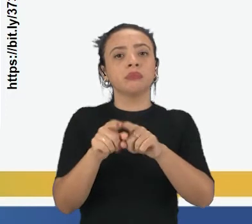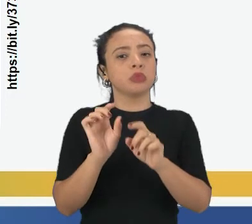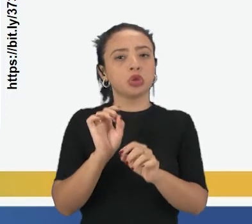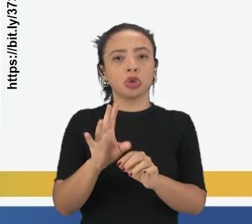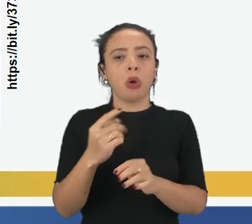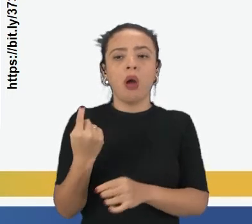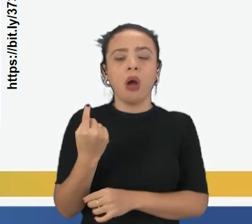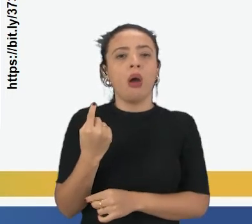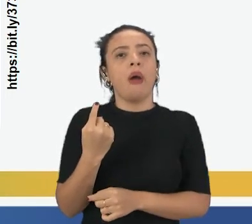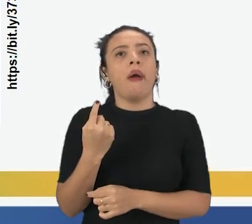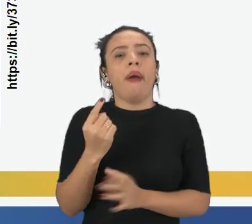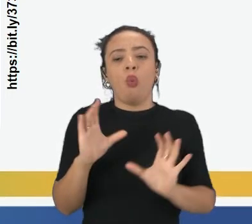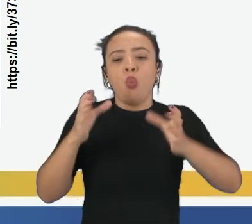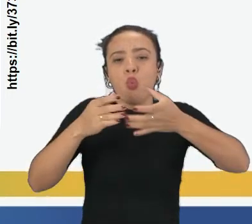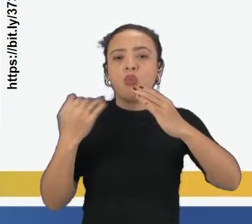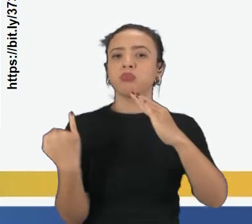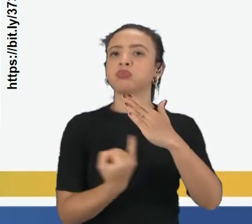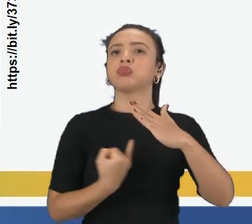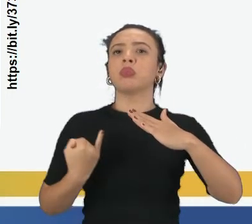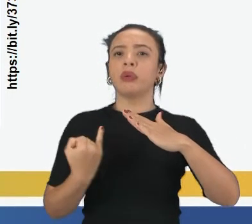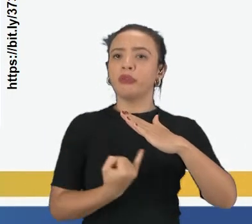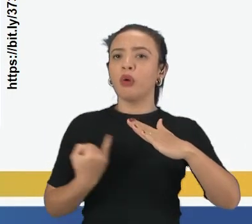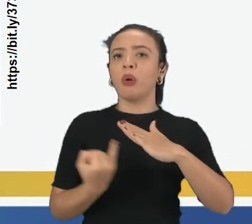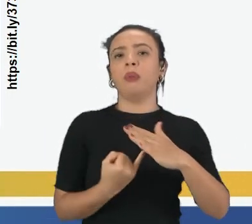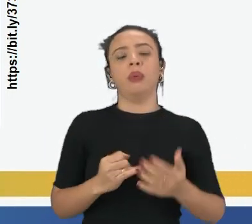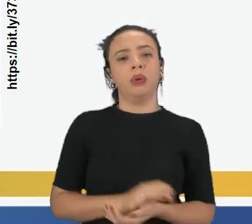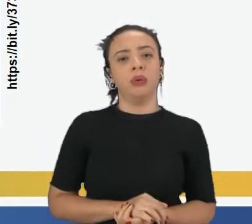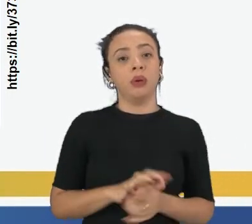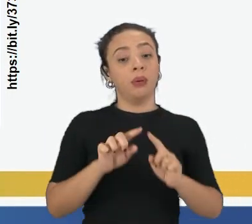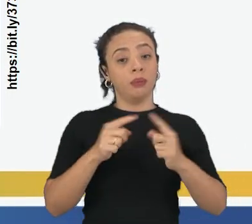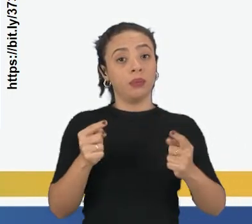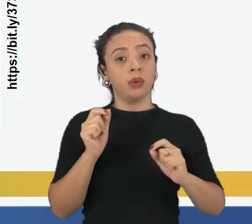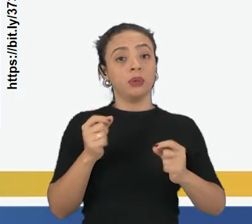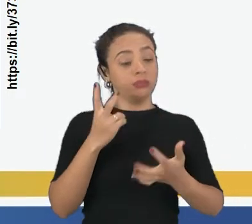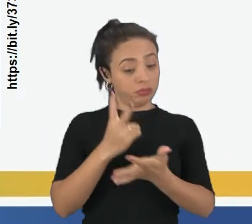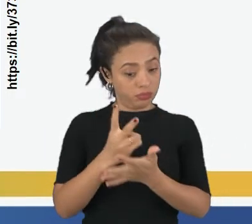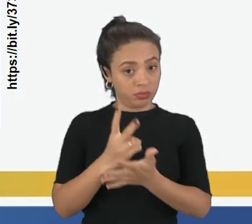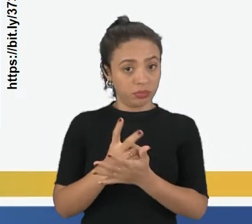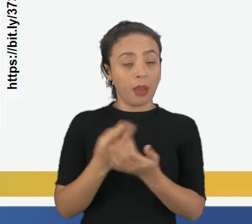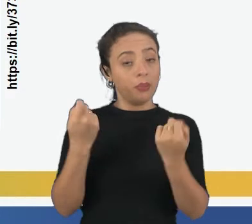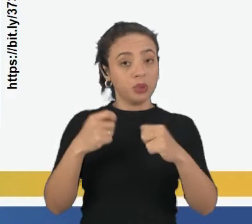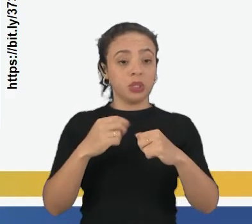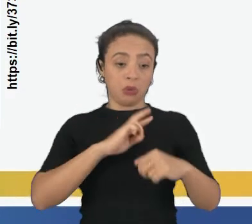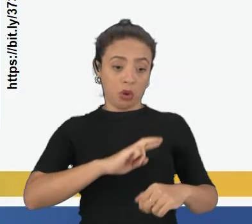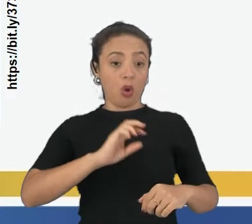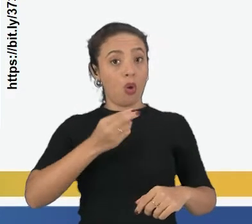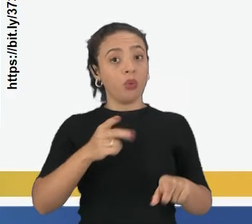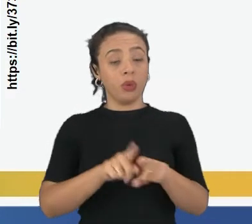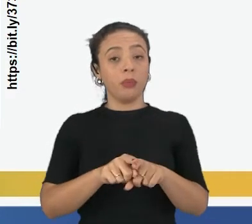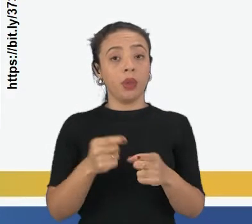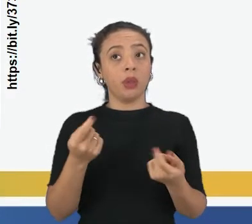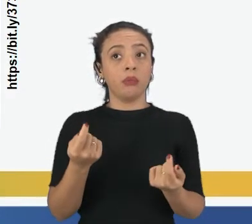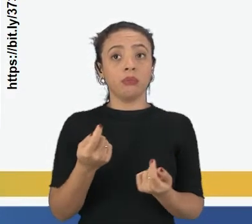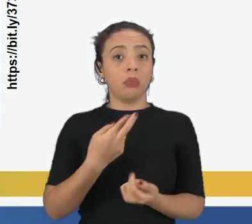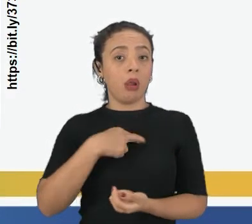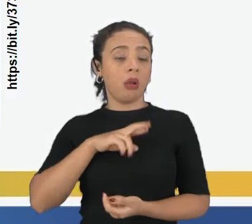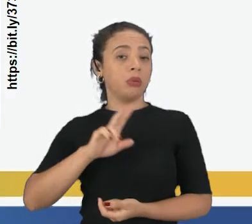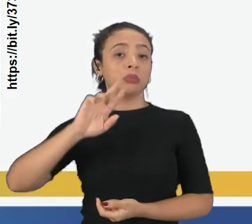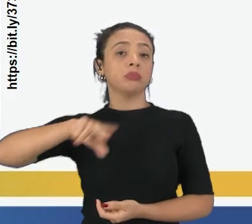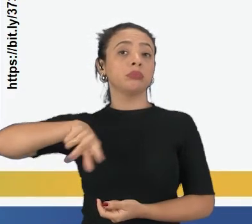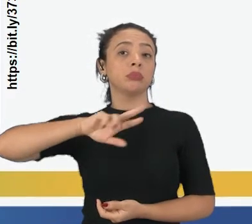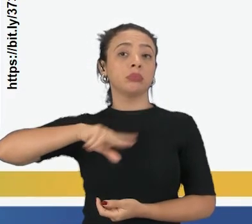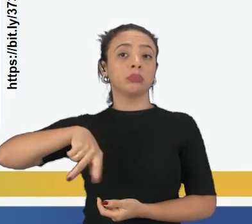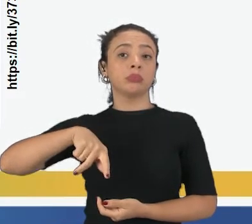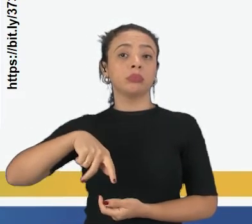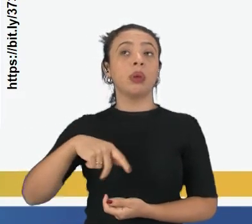círculo informal na mais sempre a religioso um religioso é uma Filosofia de vida que